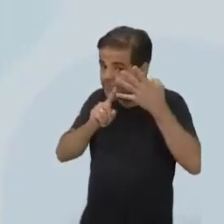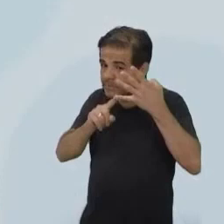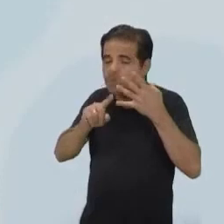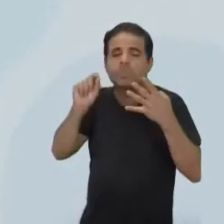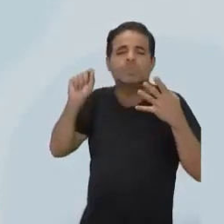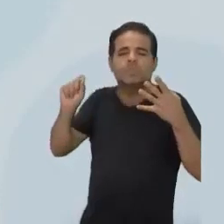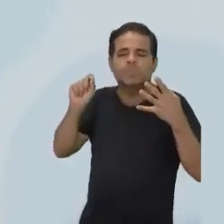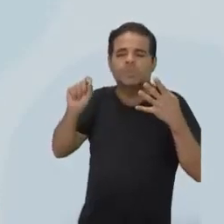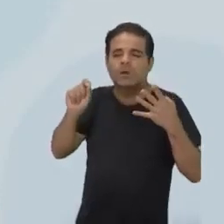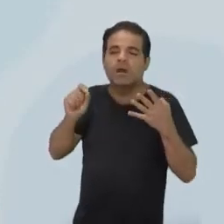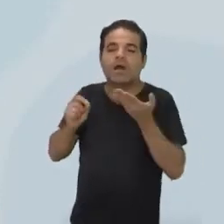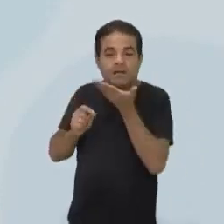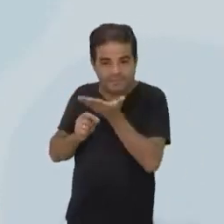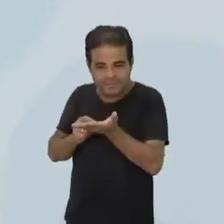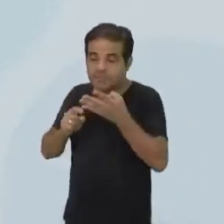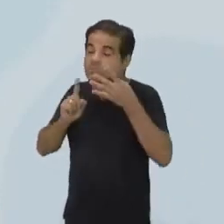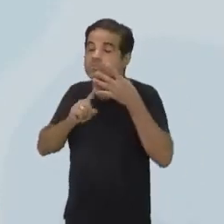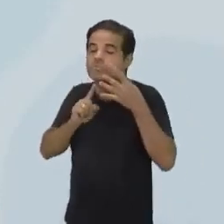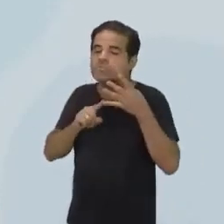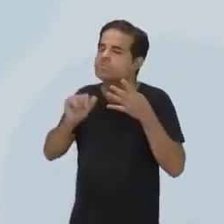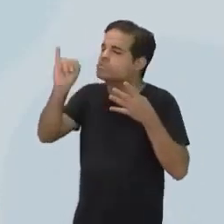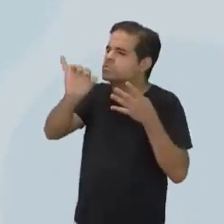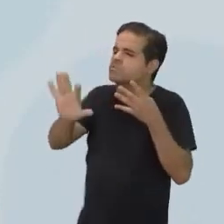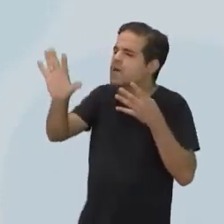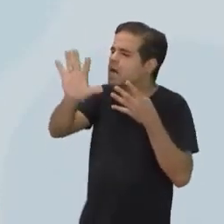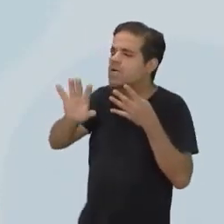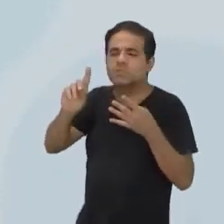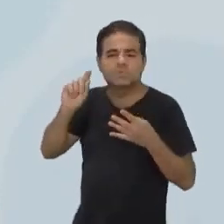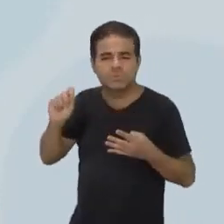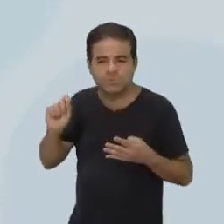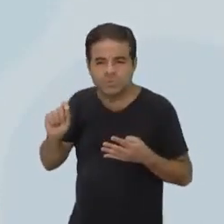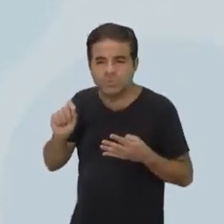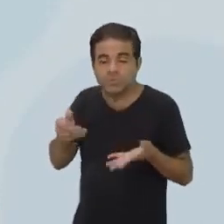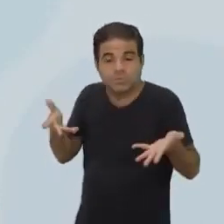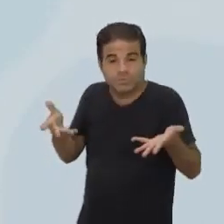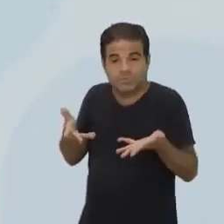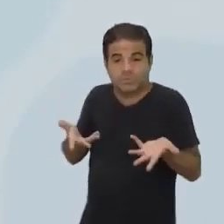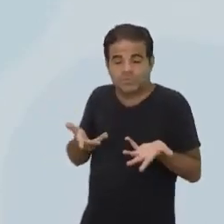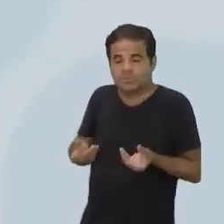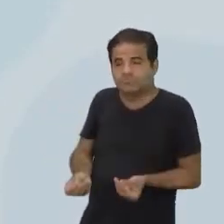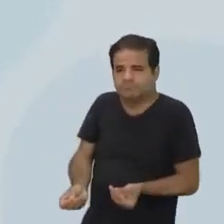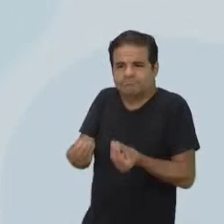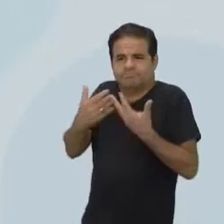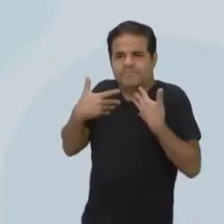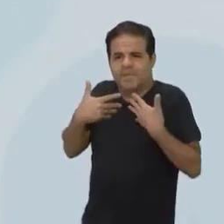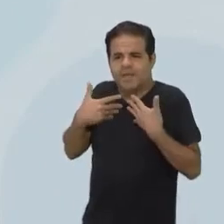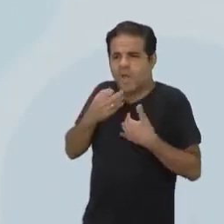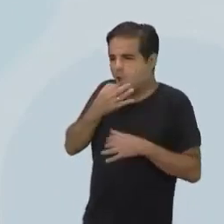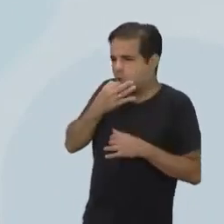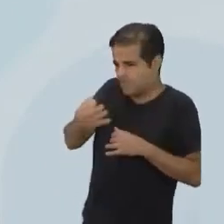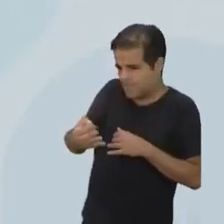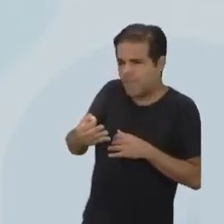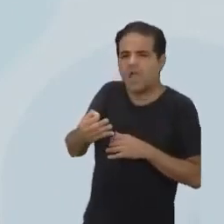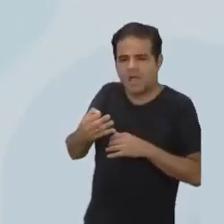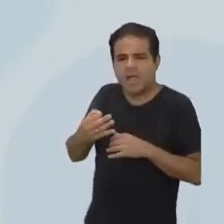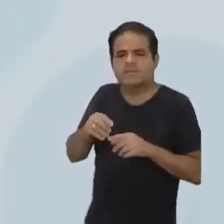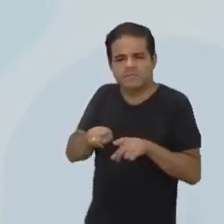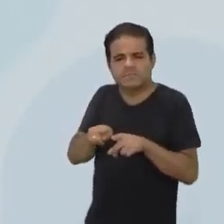aí, né, a quarta imagem, onde agrega, né, eu até comentei,